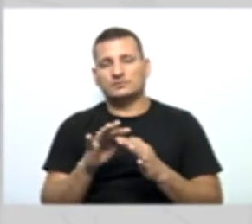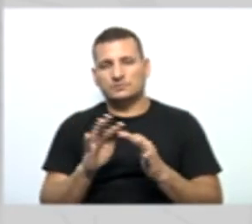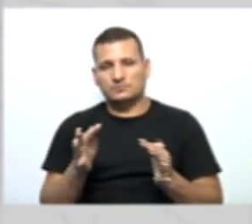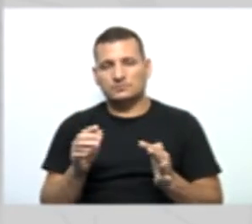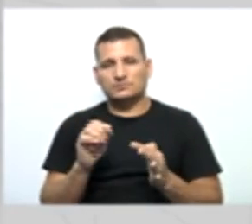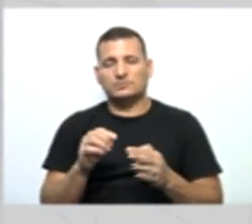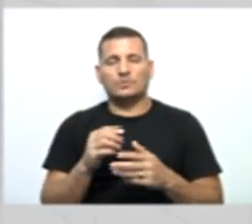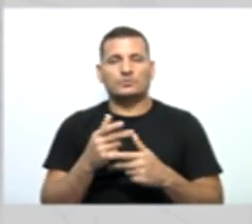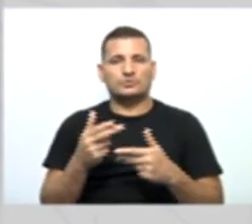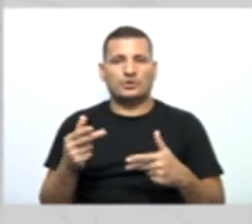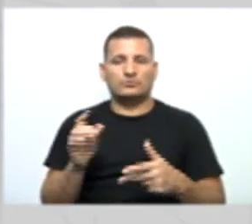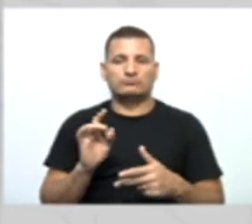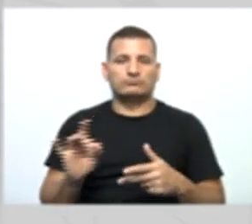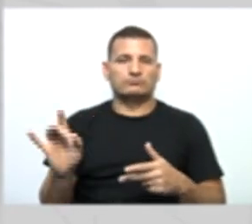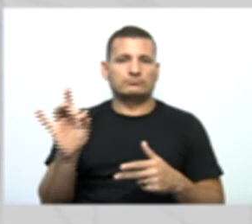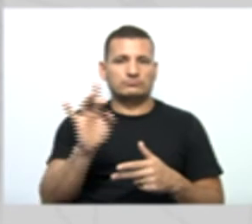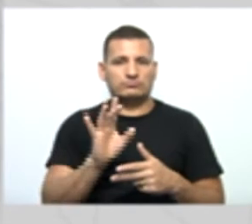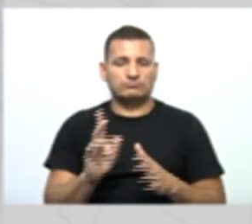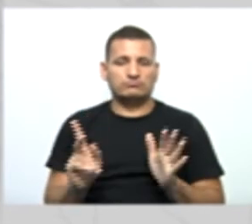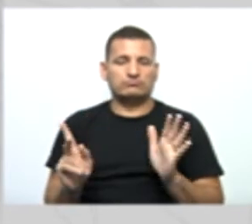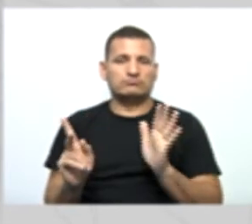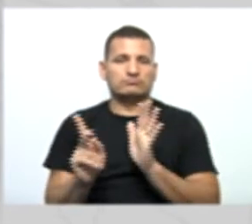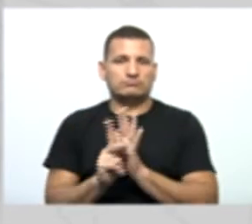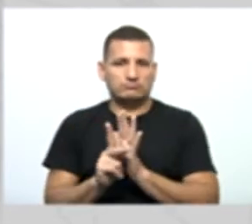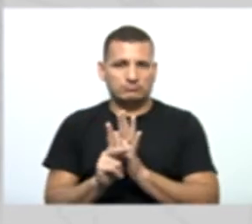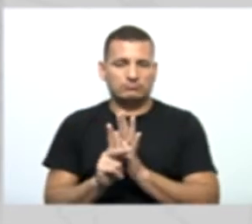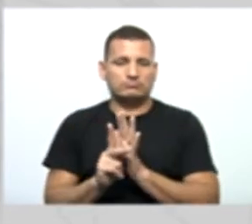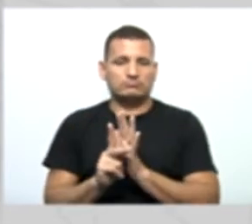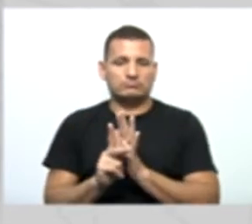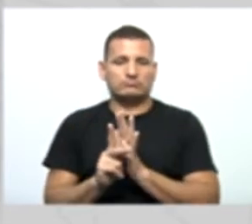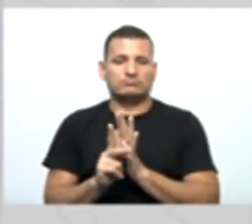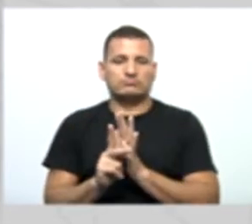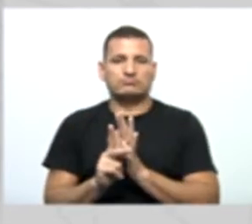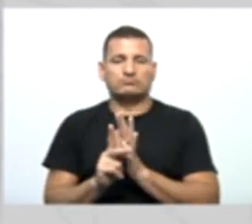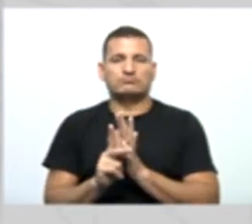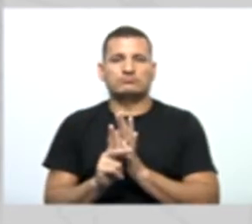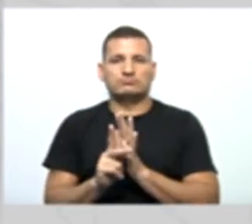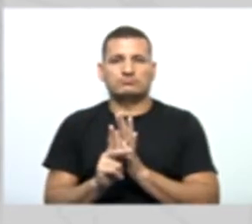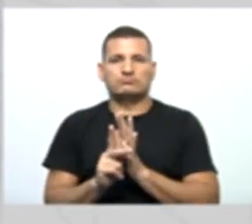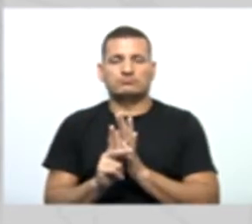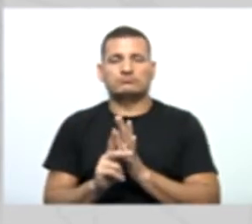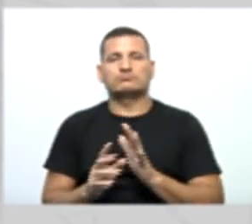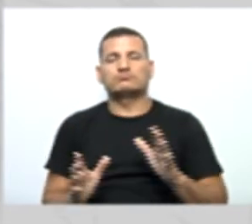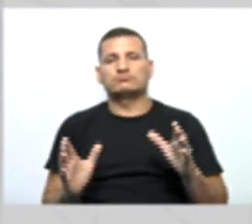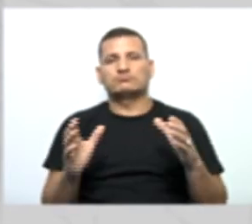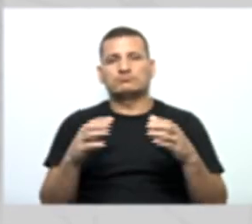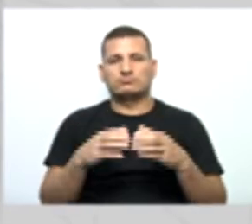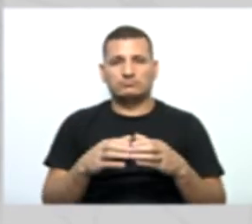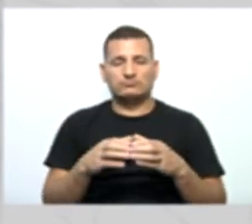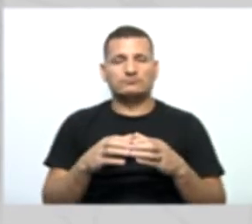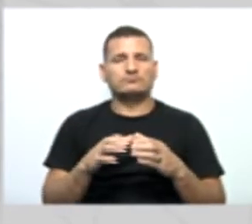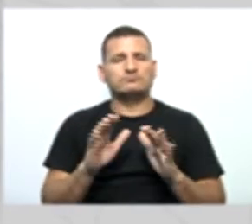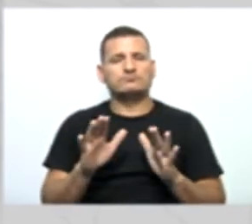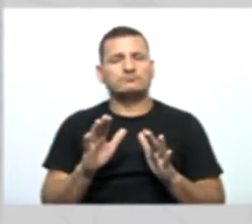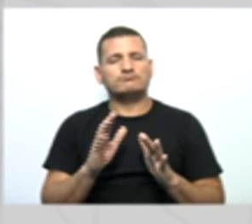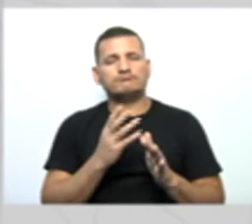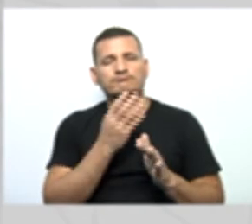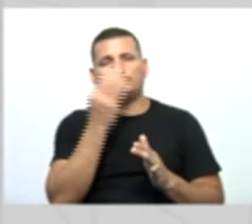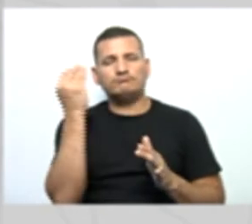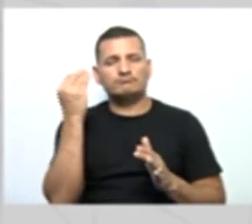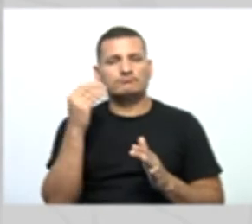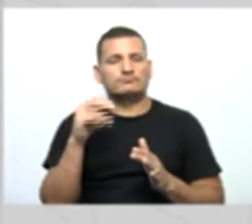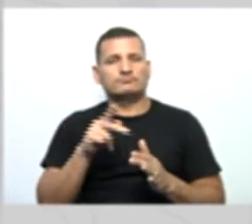objetos individuais pertencentes a um determinado conjunto. Professor, me esqueci